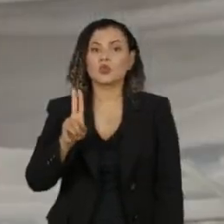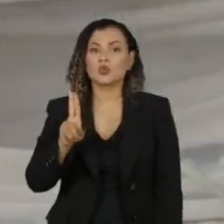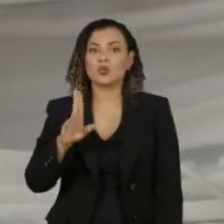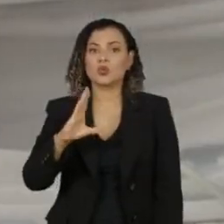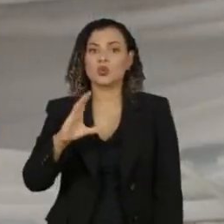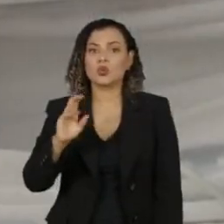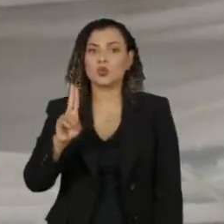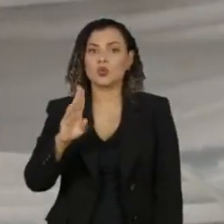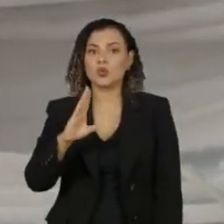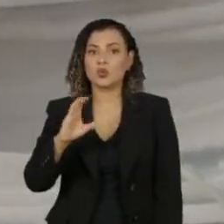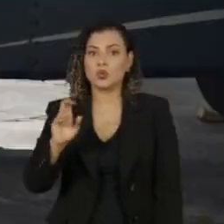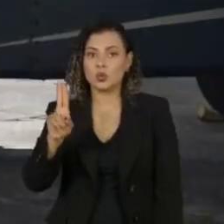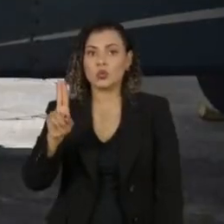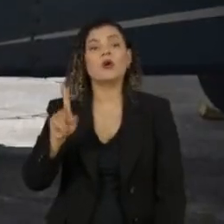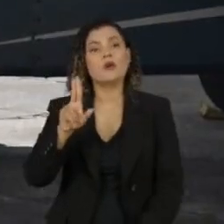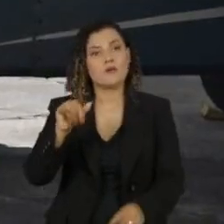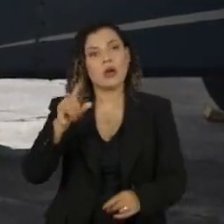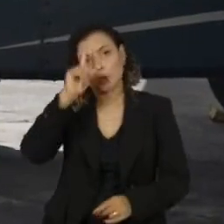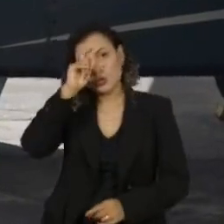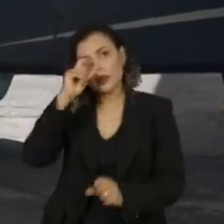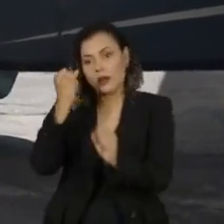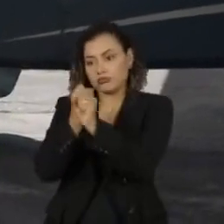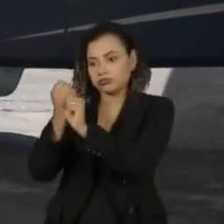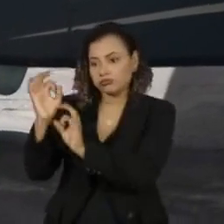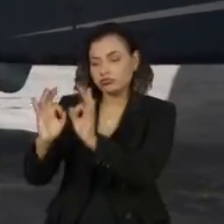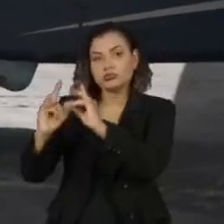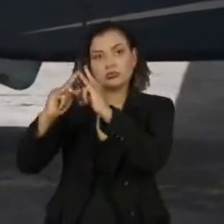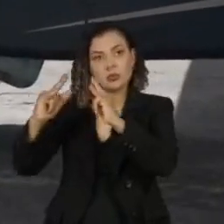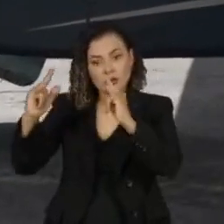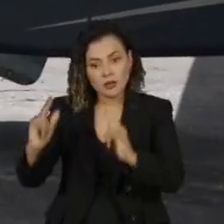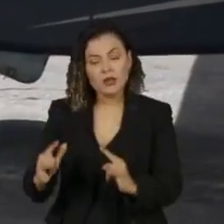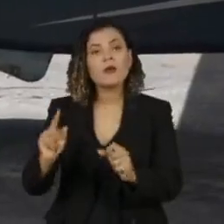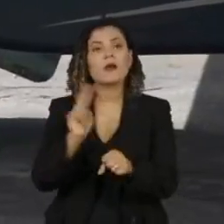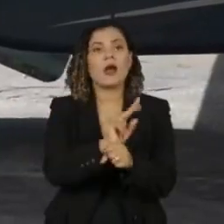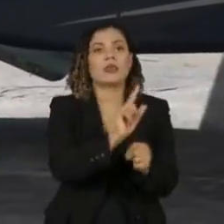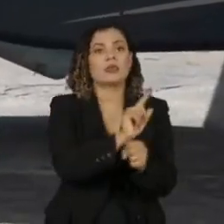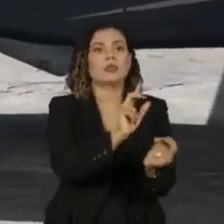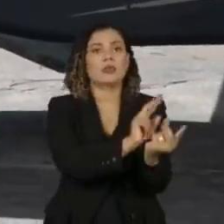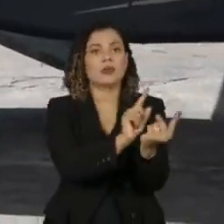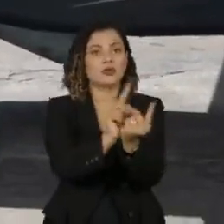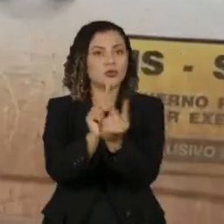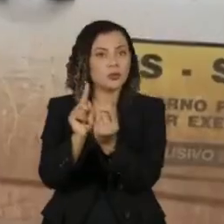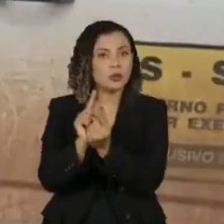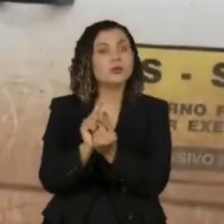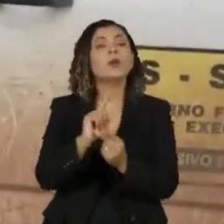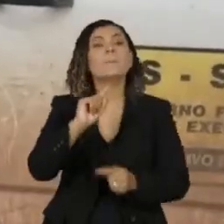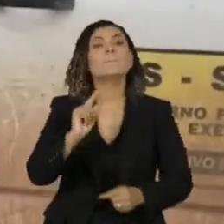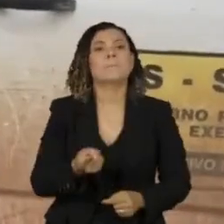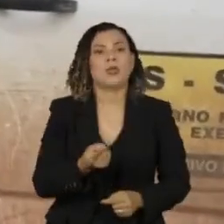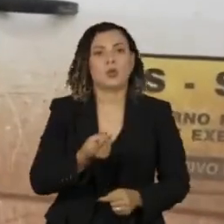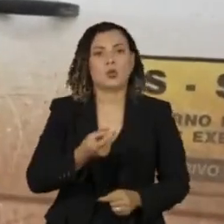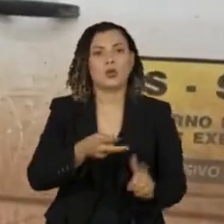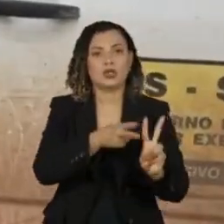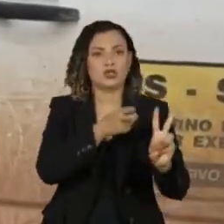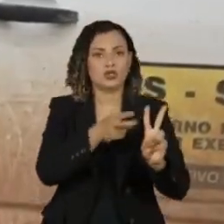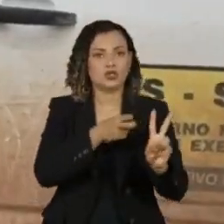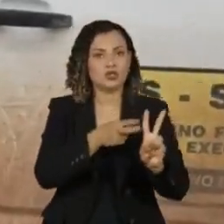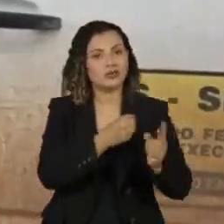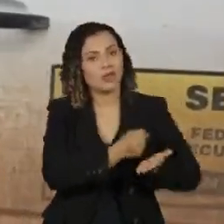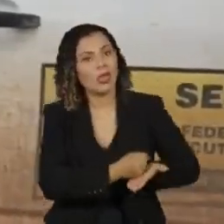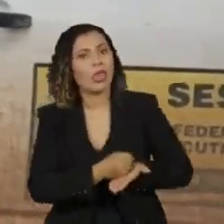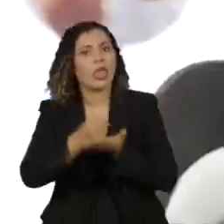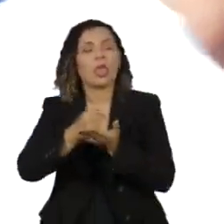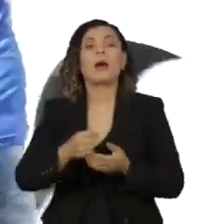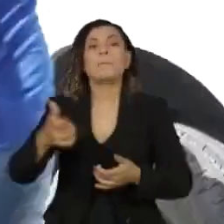construído para atender os indígenas. Nos últimos dias, cerca de 1.000 indígenas foram resgatados com quadros de pneumonia, desnutrição severa